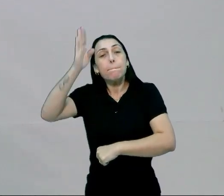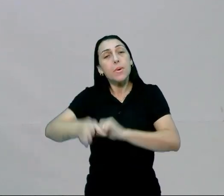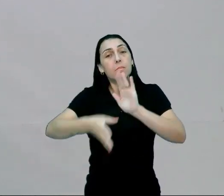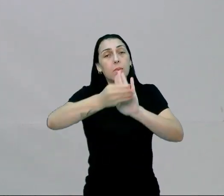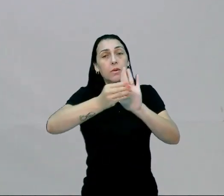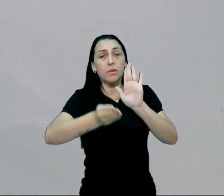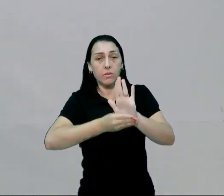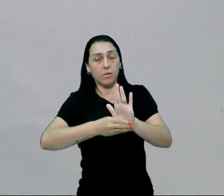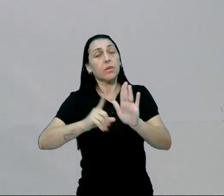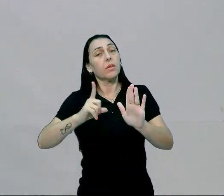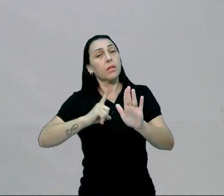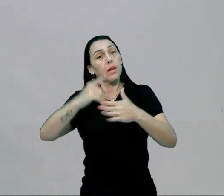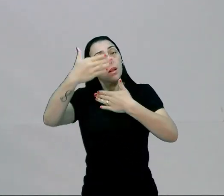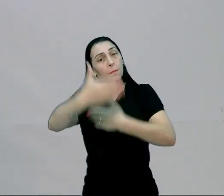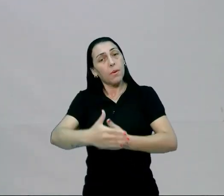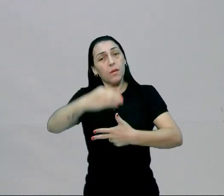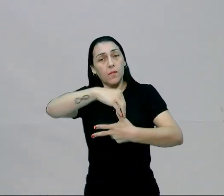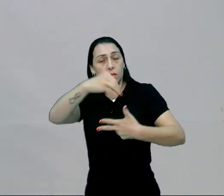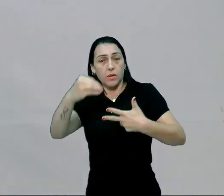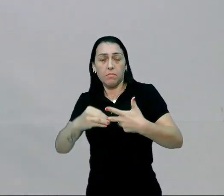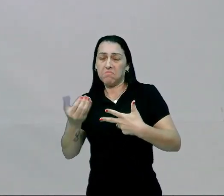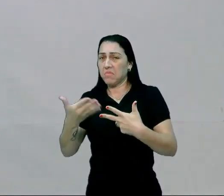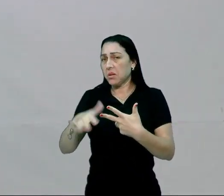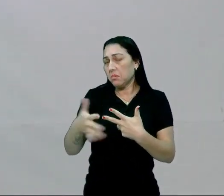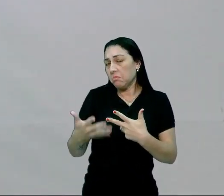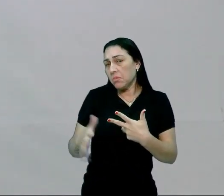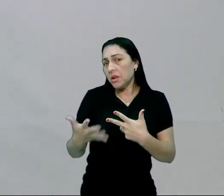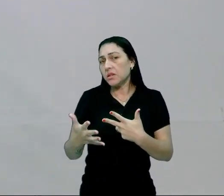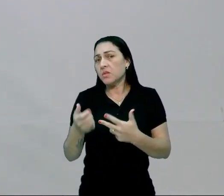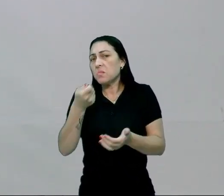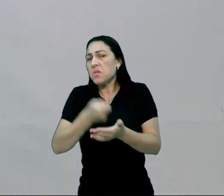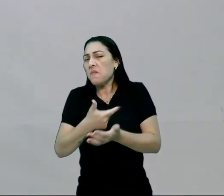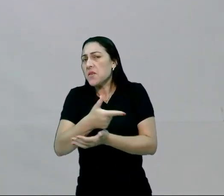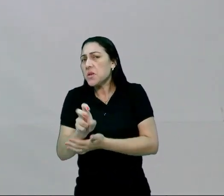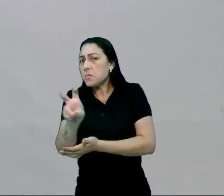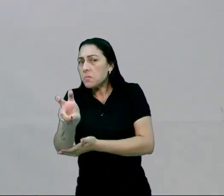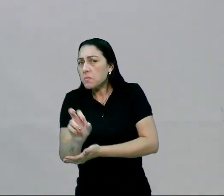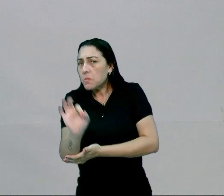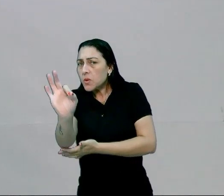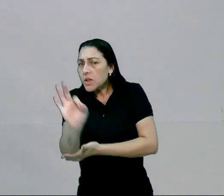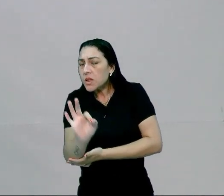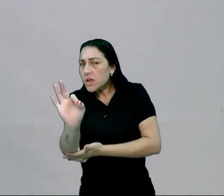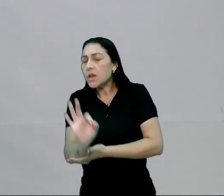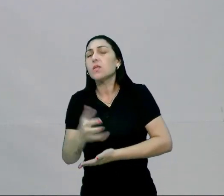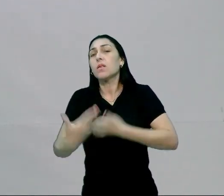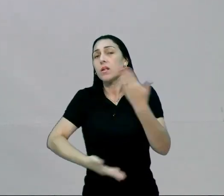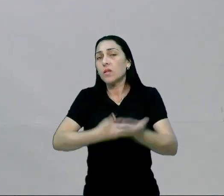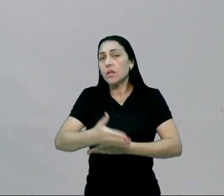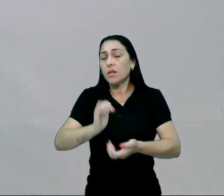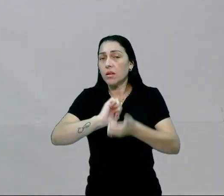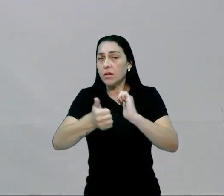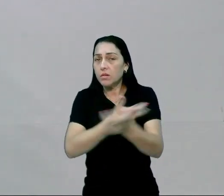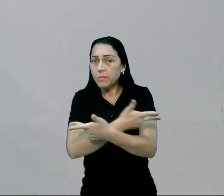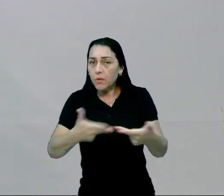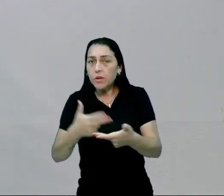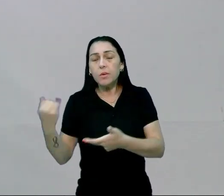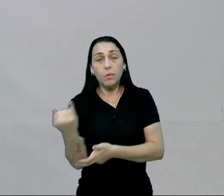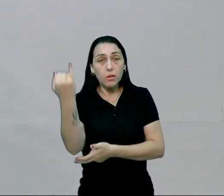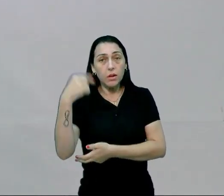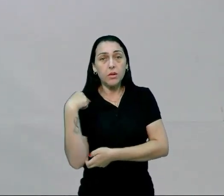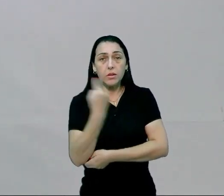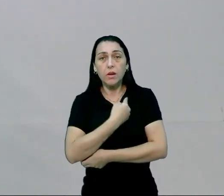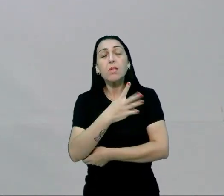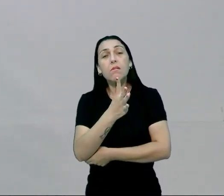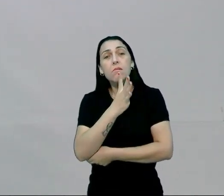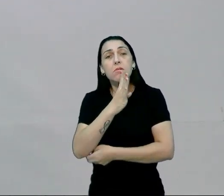conteúdos cobrados, em uma média de, por exemplo, vai ser cobrado uns 25% relacionado a esporte. Então é importante a gente